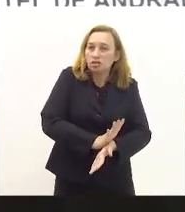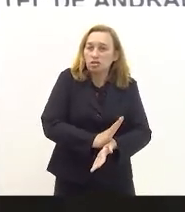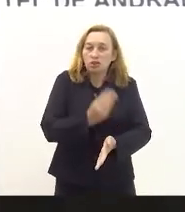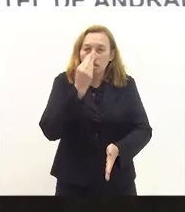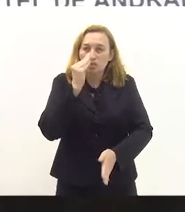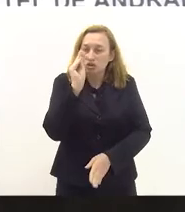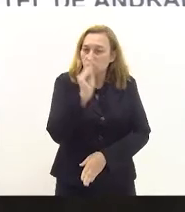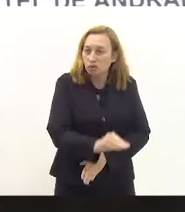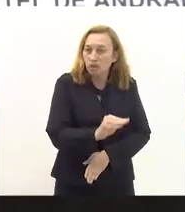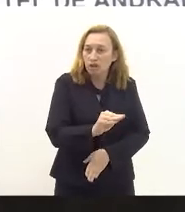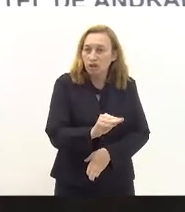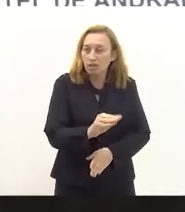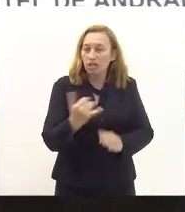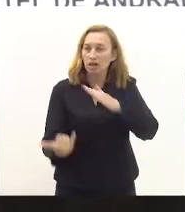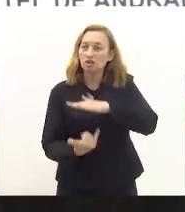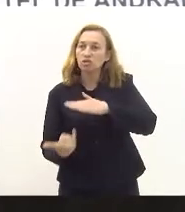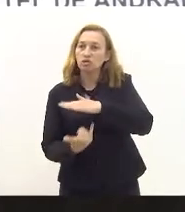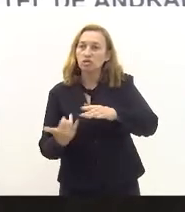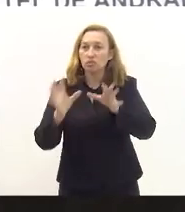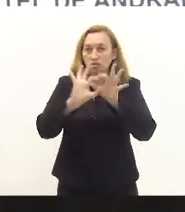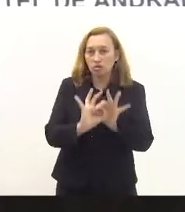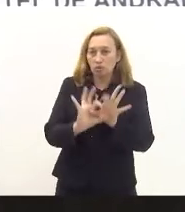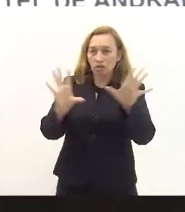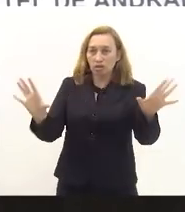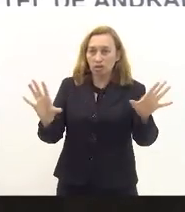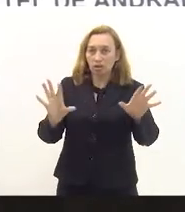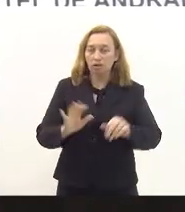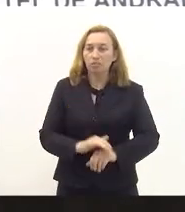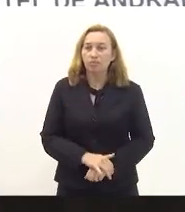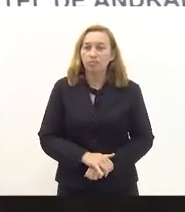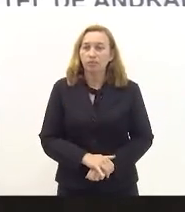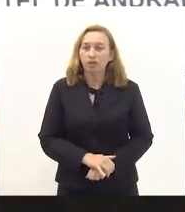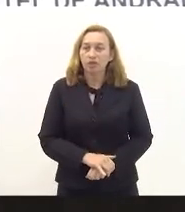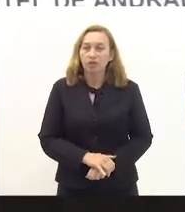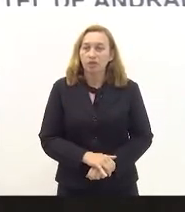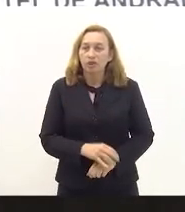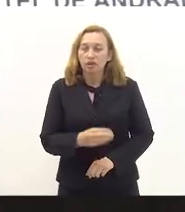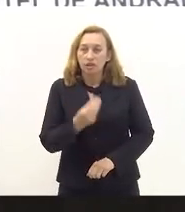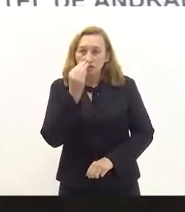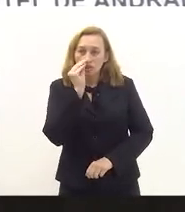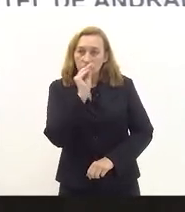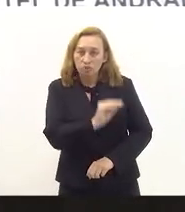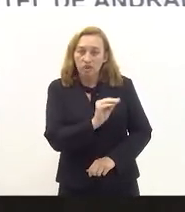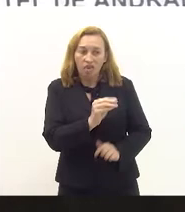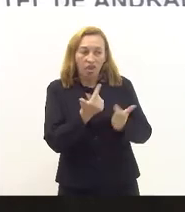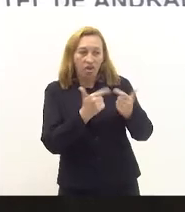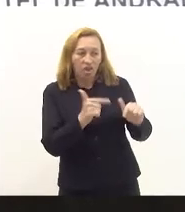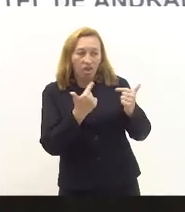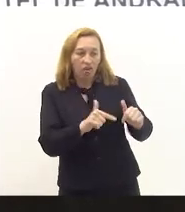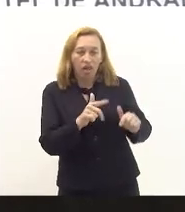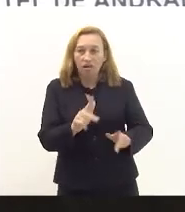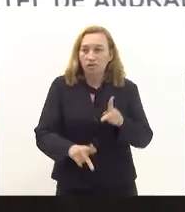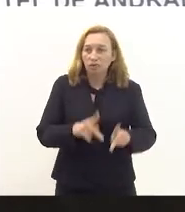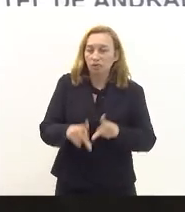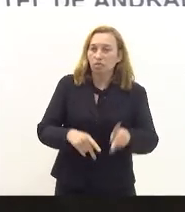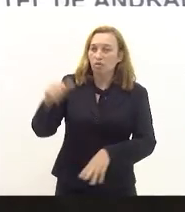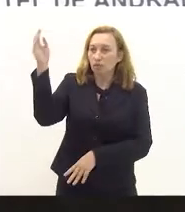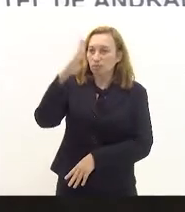menosprezam as instituições democráticas, insultam e debocham do povo